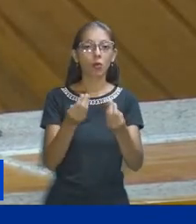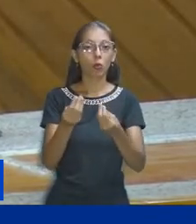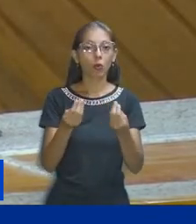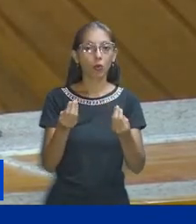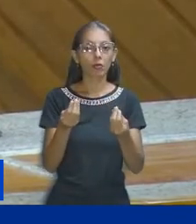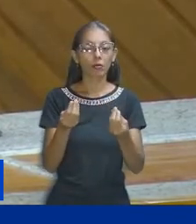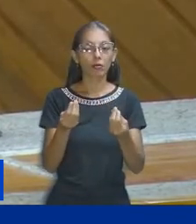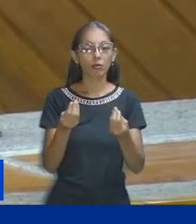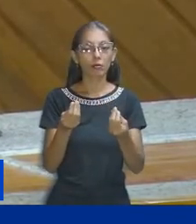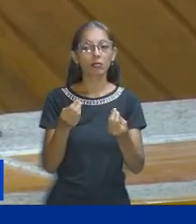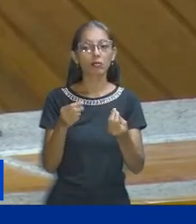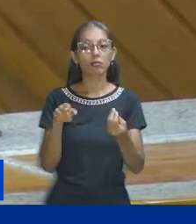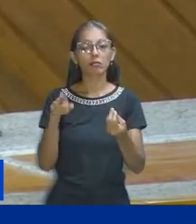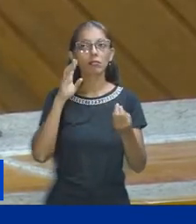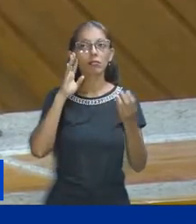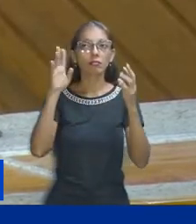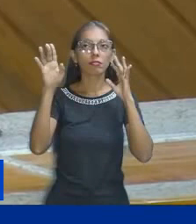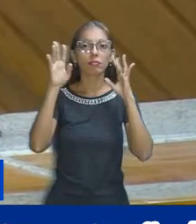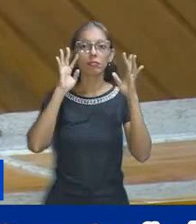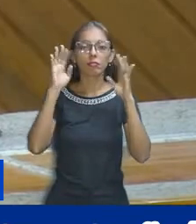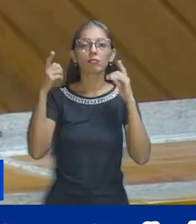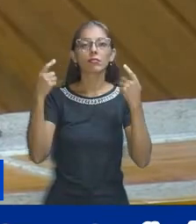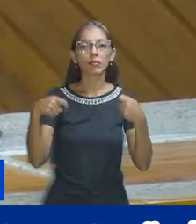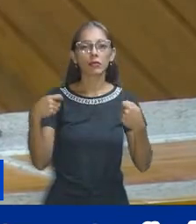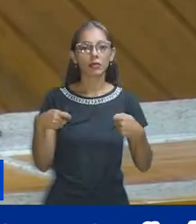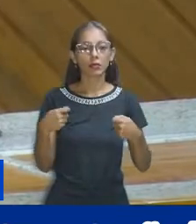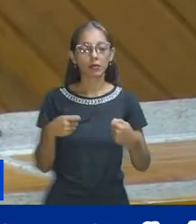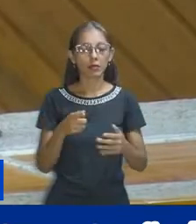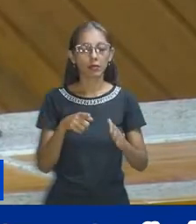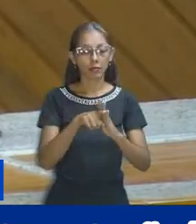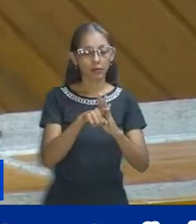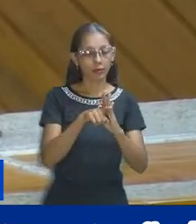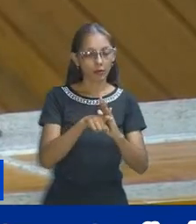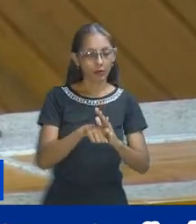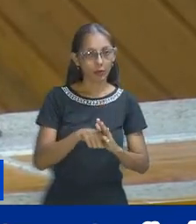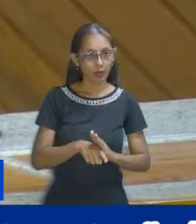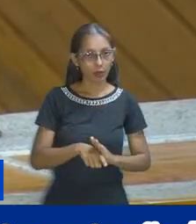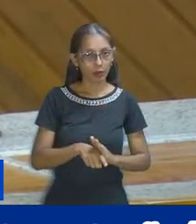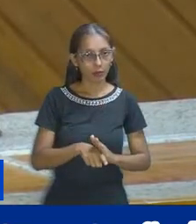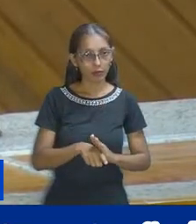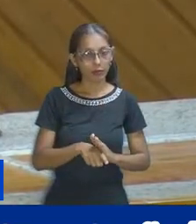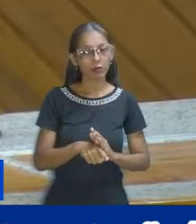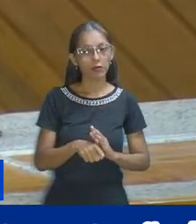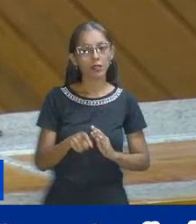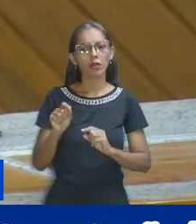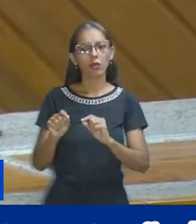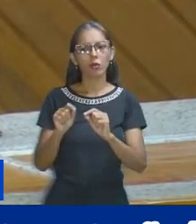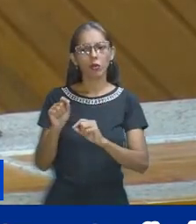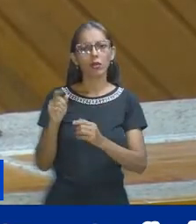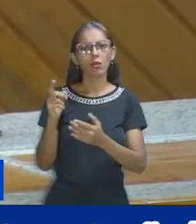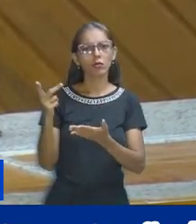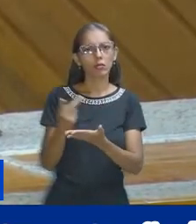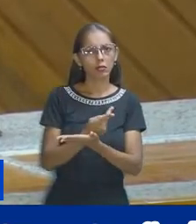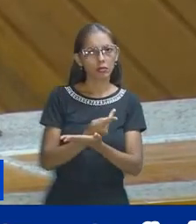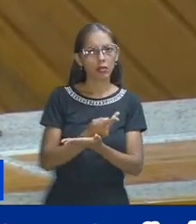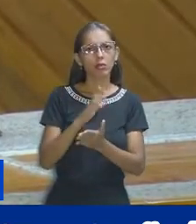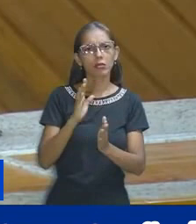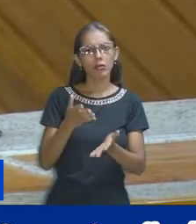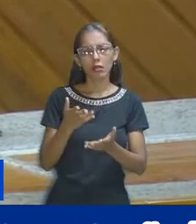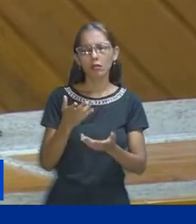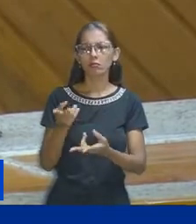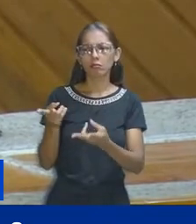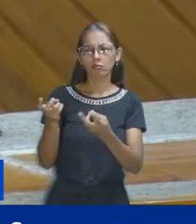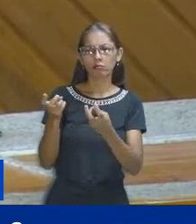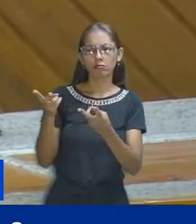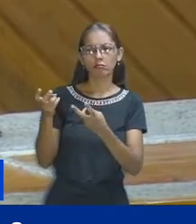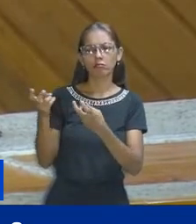É a persuasão racional do juízo, a partir do que foi trazido, a partir do que foi contraposto, não